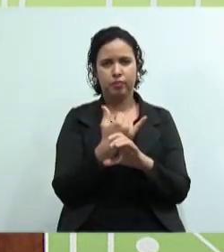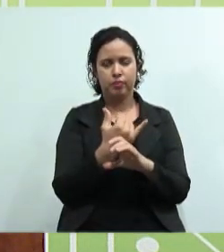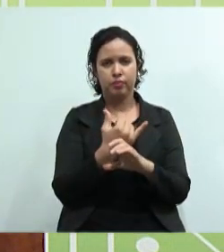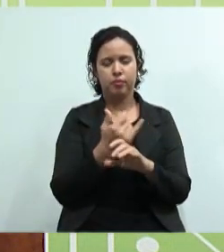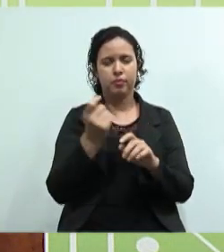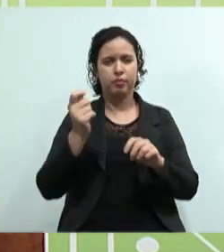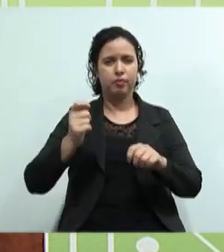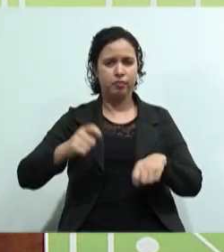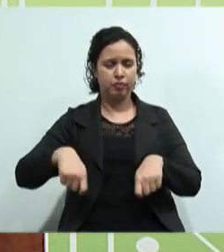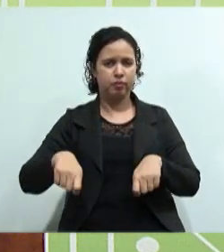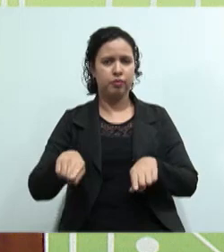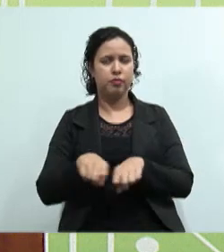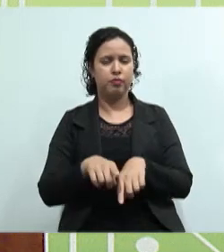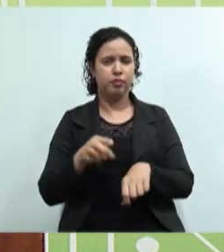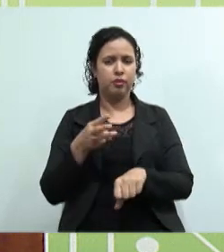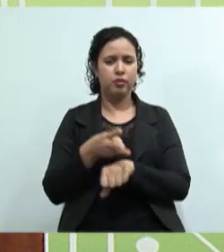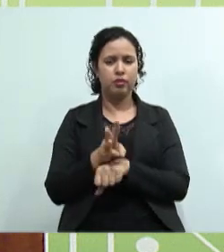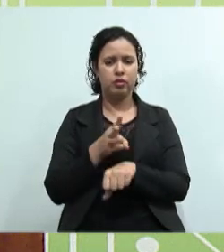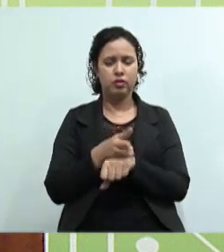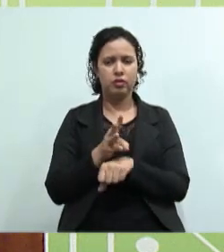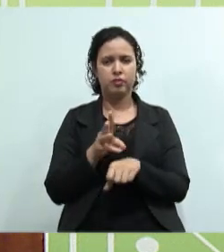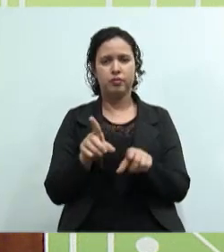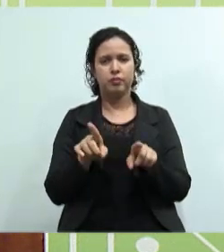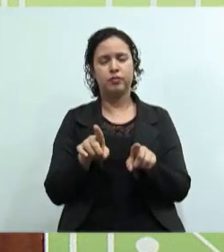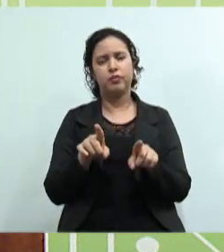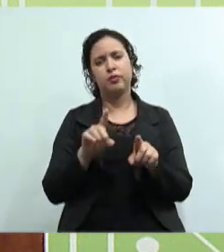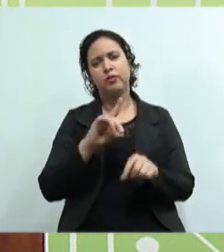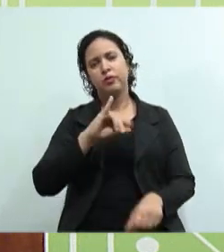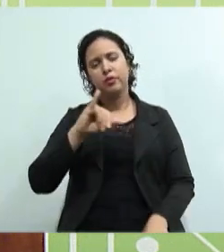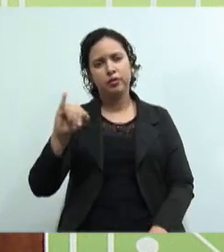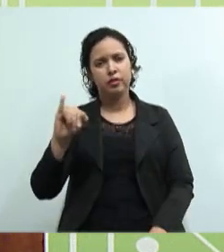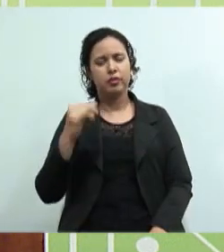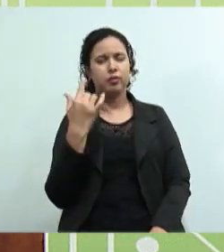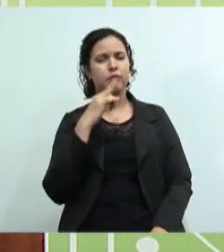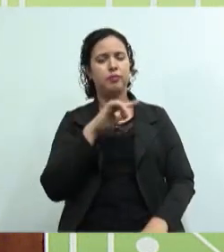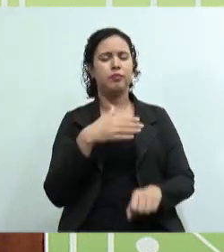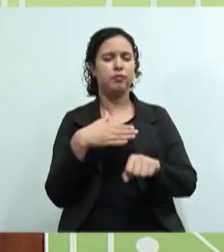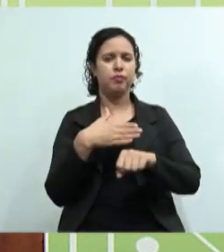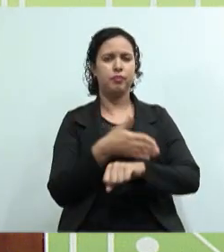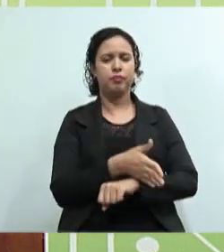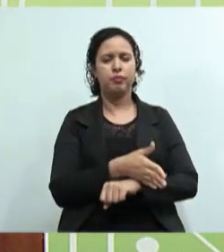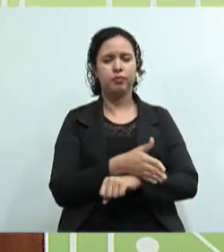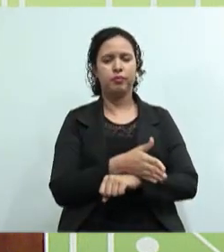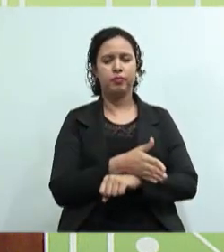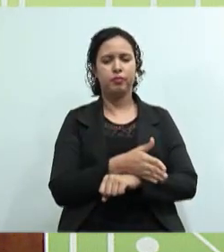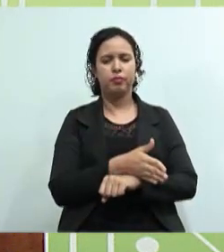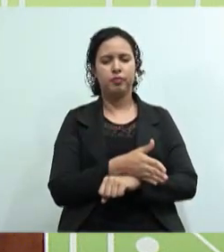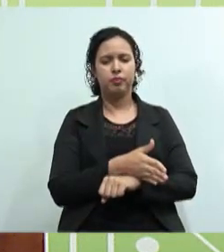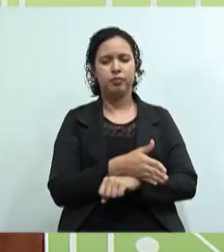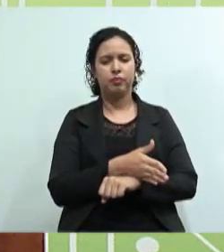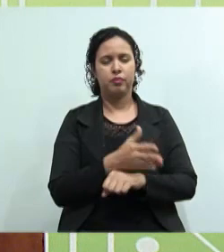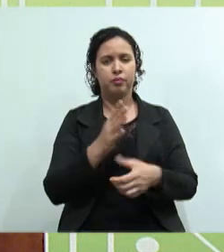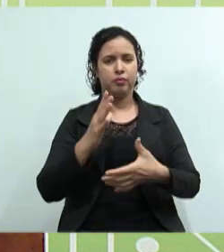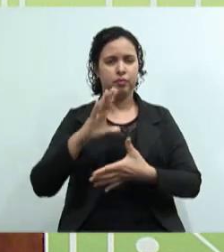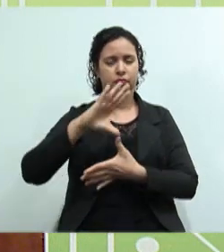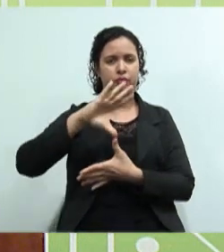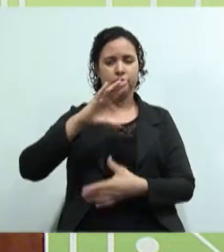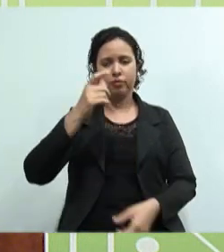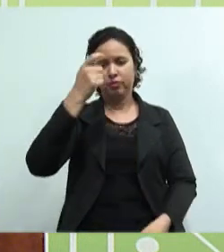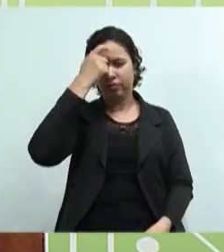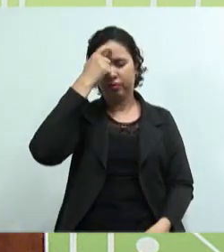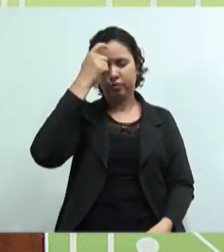WhatsApp para os professores, tá certo? E vocês vão conseguir acessar esse mapa mental,